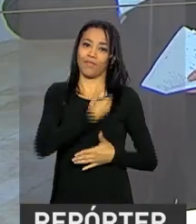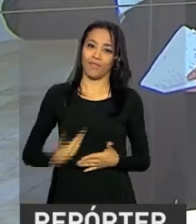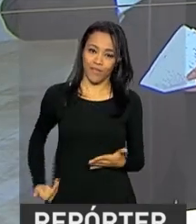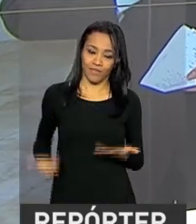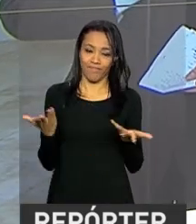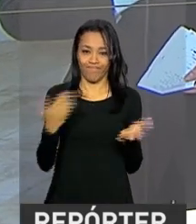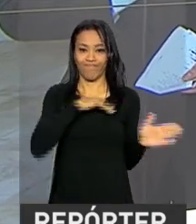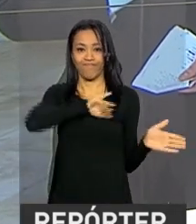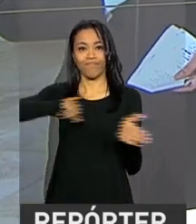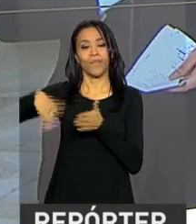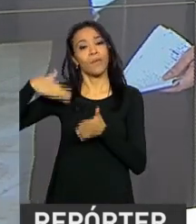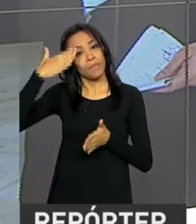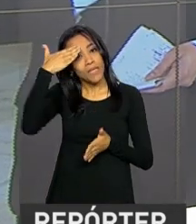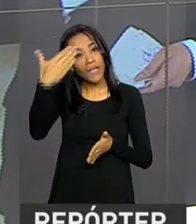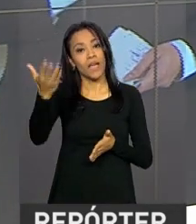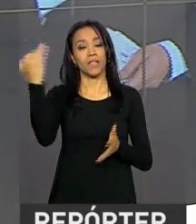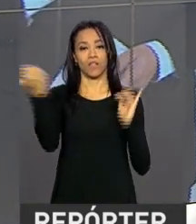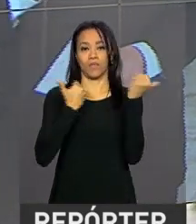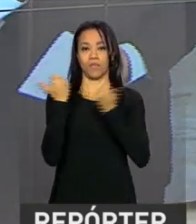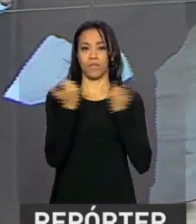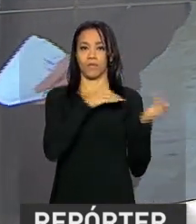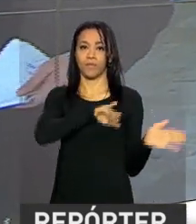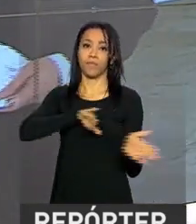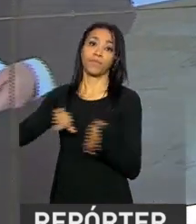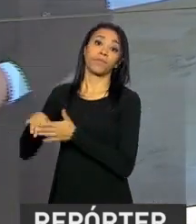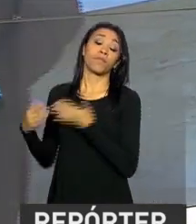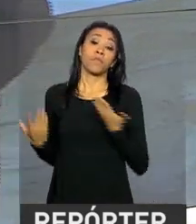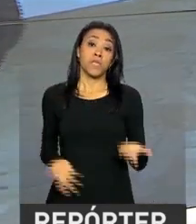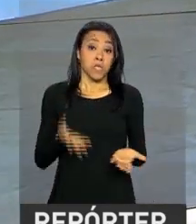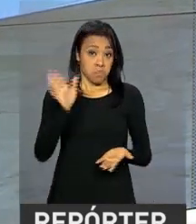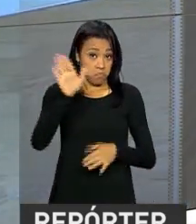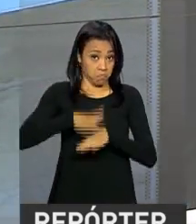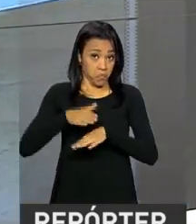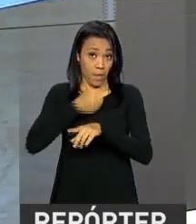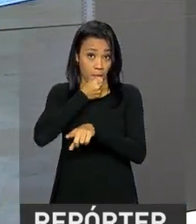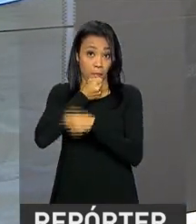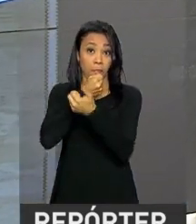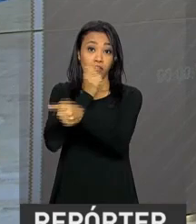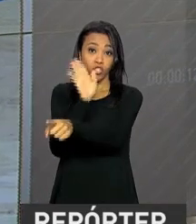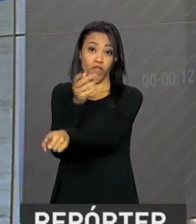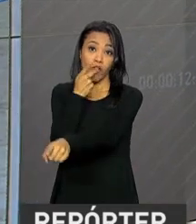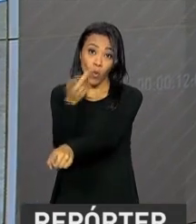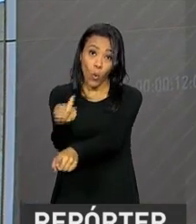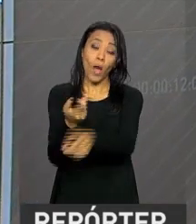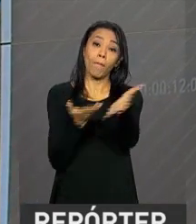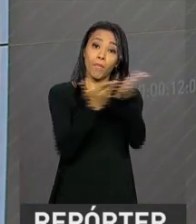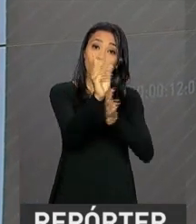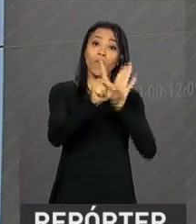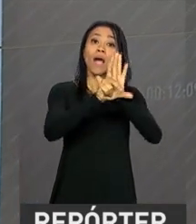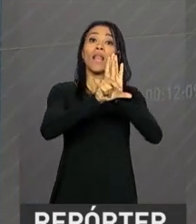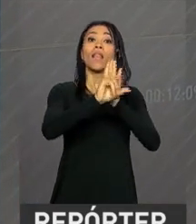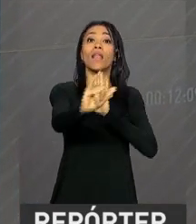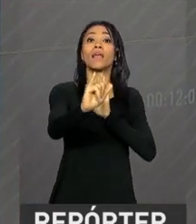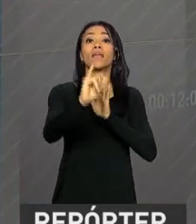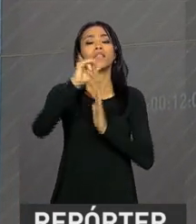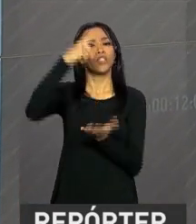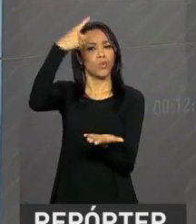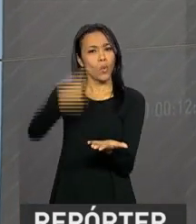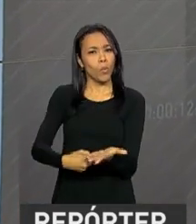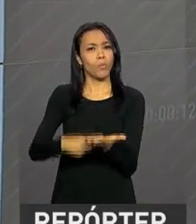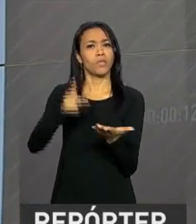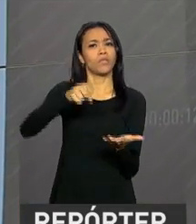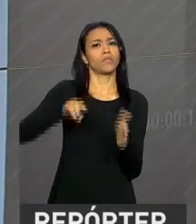João Pedro, pelas suas informações ao vivo. E como João Pedro Neto falou, o Senado aprovou a Lei de Responsabilidade das Estatais.